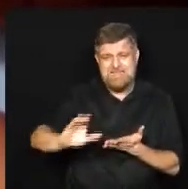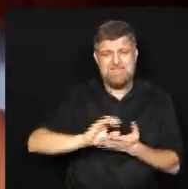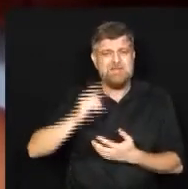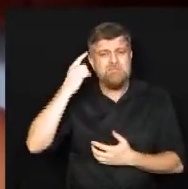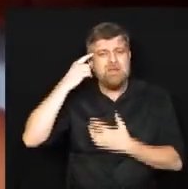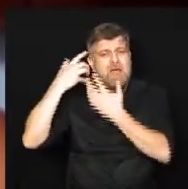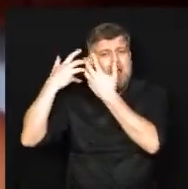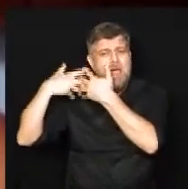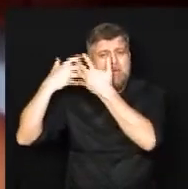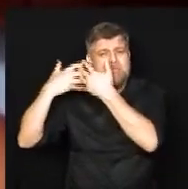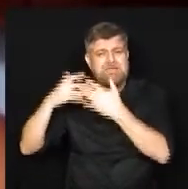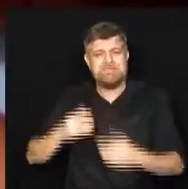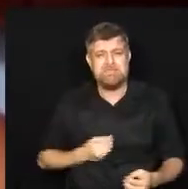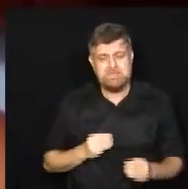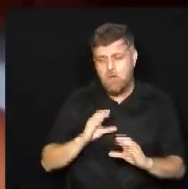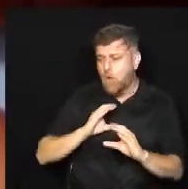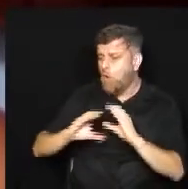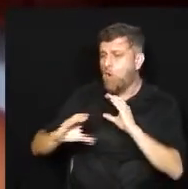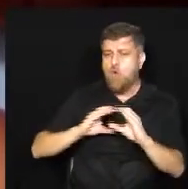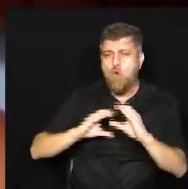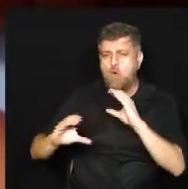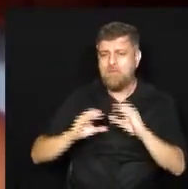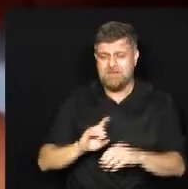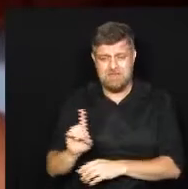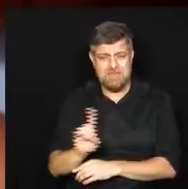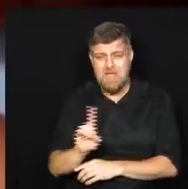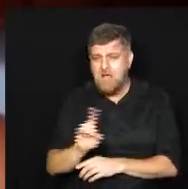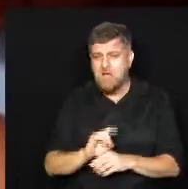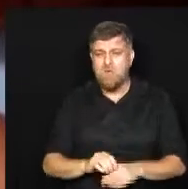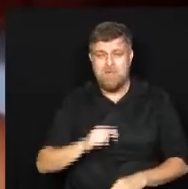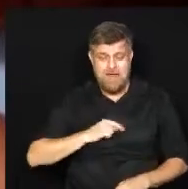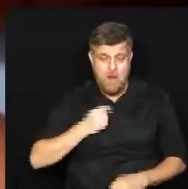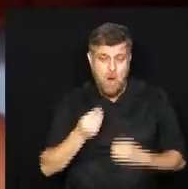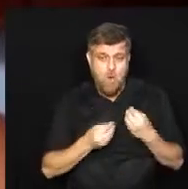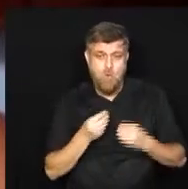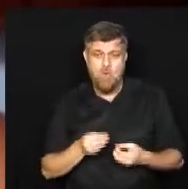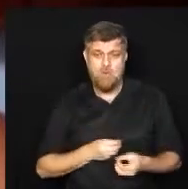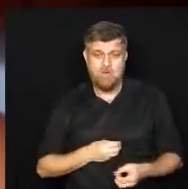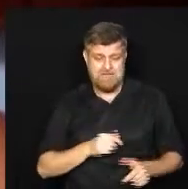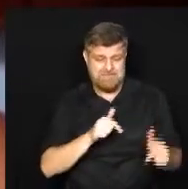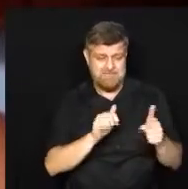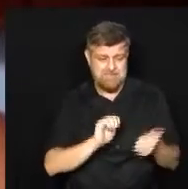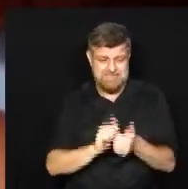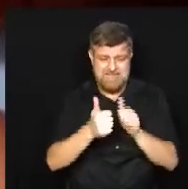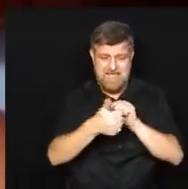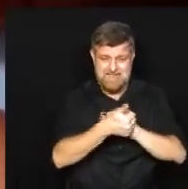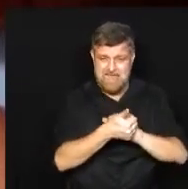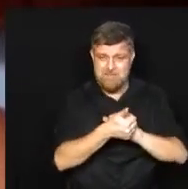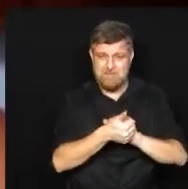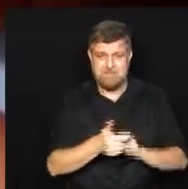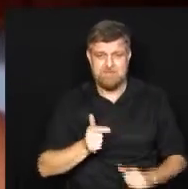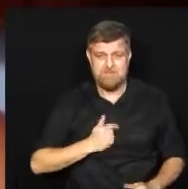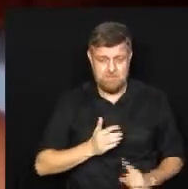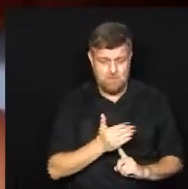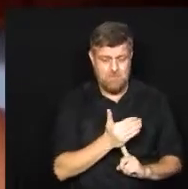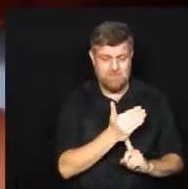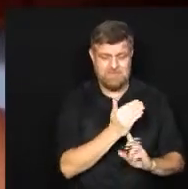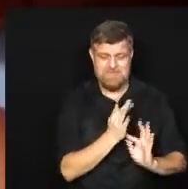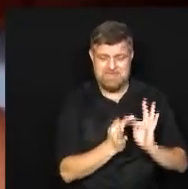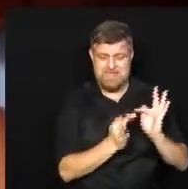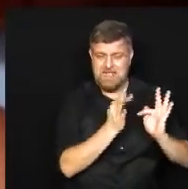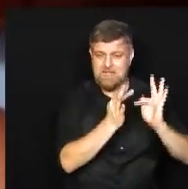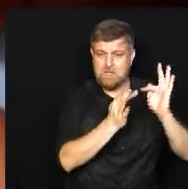pensar não apenas a comunicação, mas como que esses serviços se adaptam nessas relações de